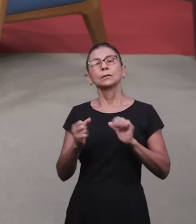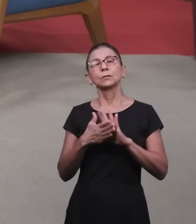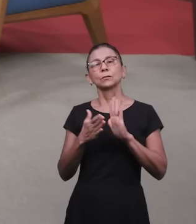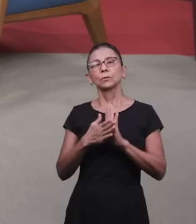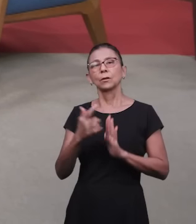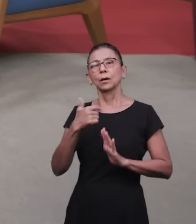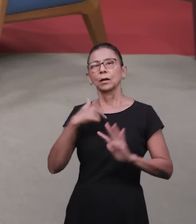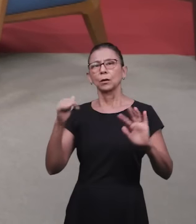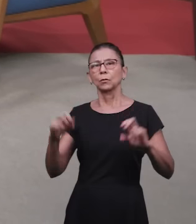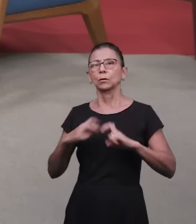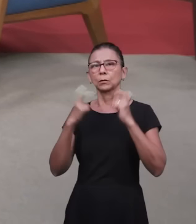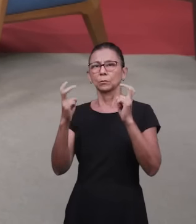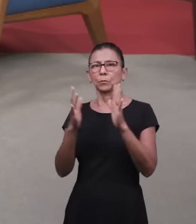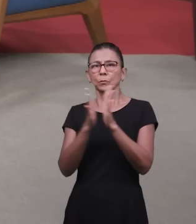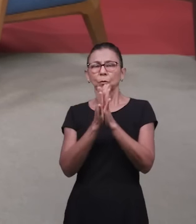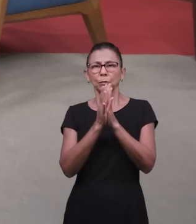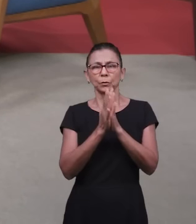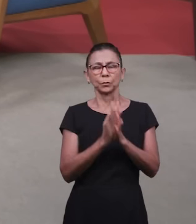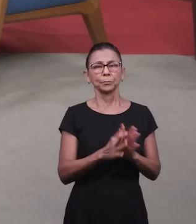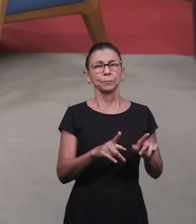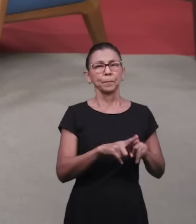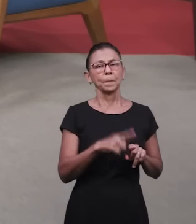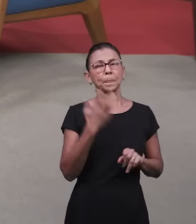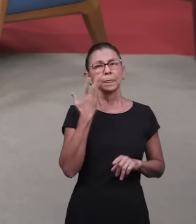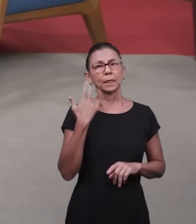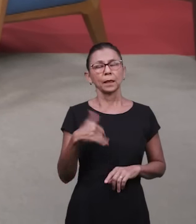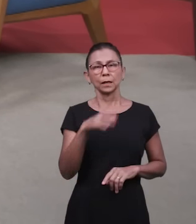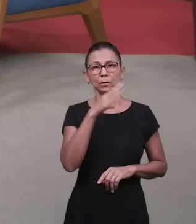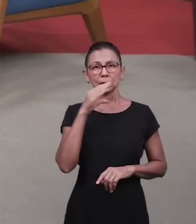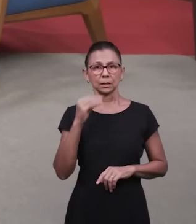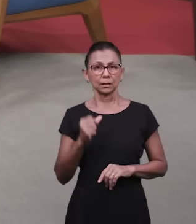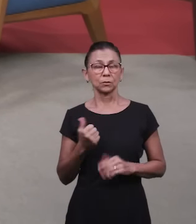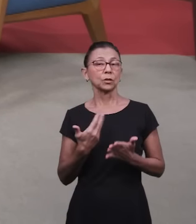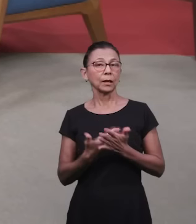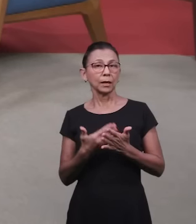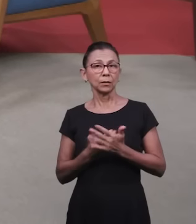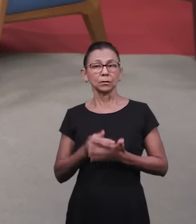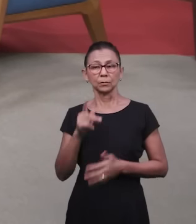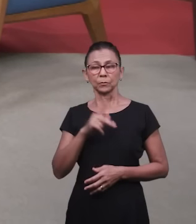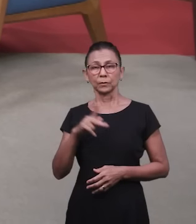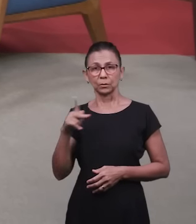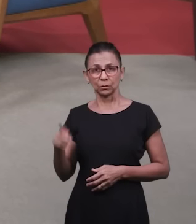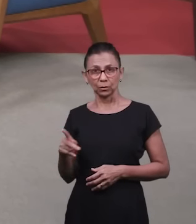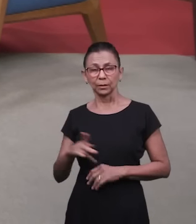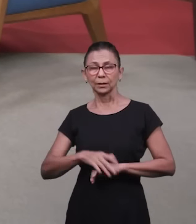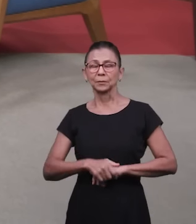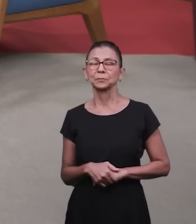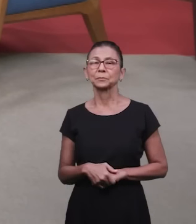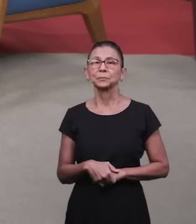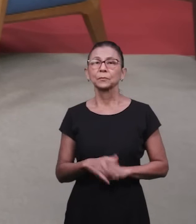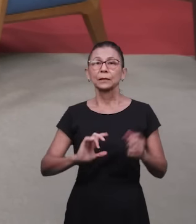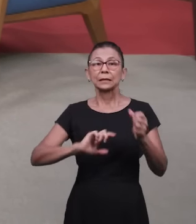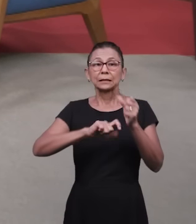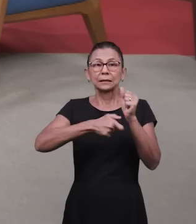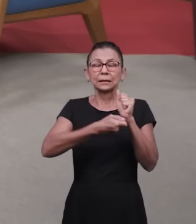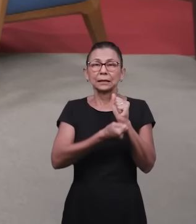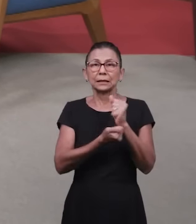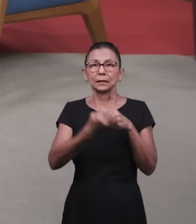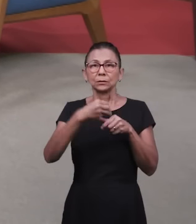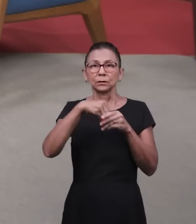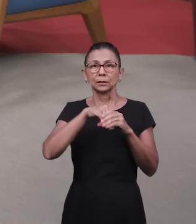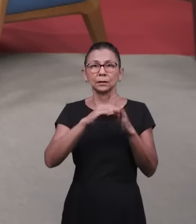o tambor. E na aula para as crianças, intermediários e adolescentes, a professora Sandra Carvalho abordará o tema Os Segredos